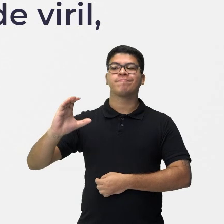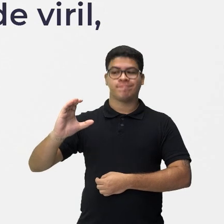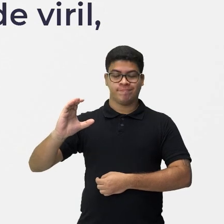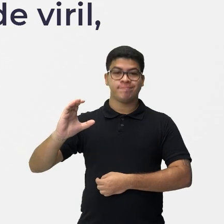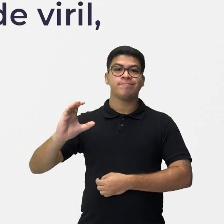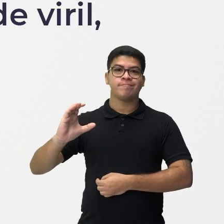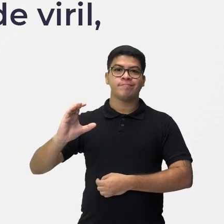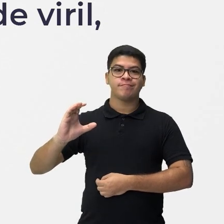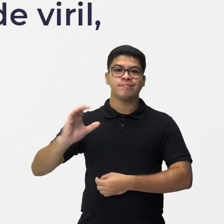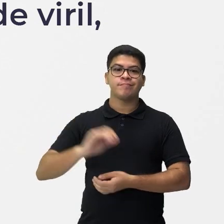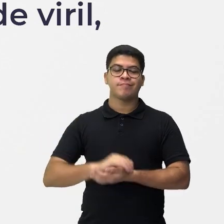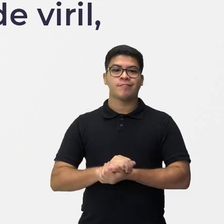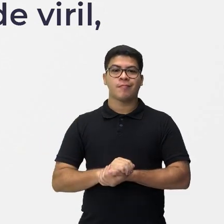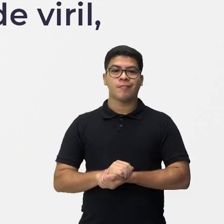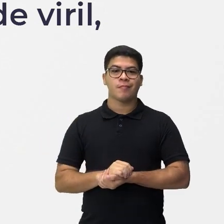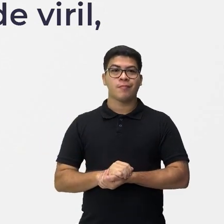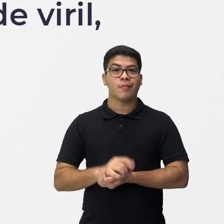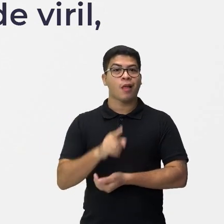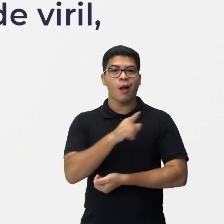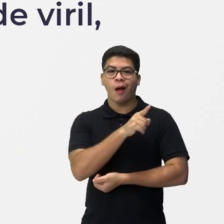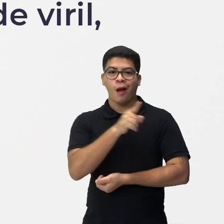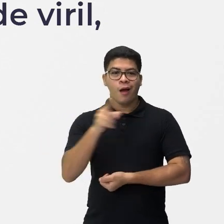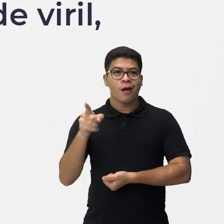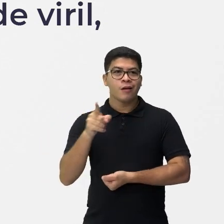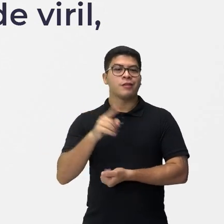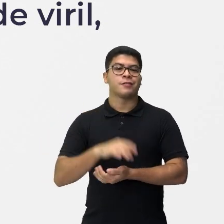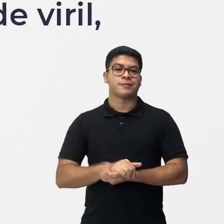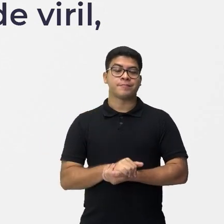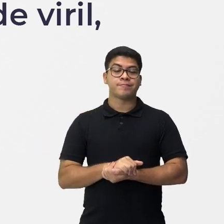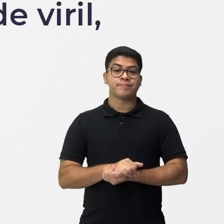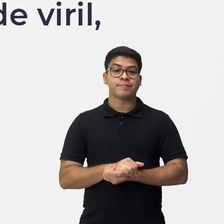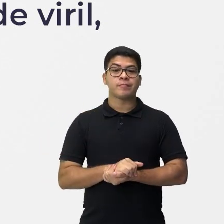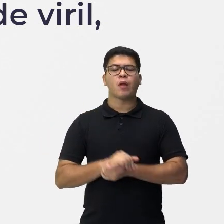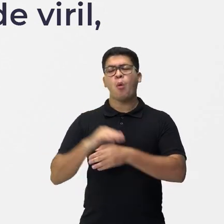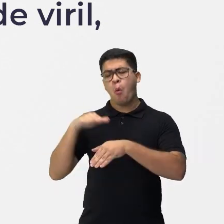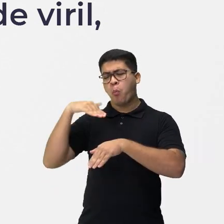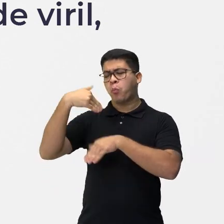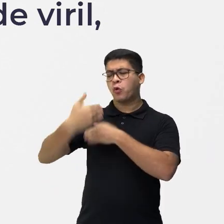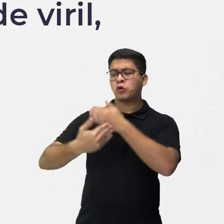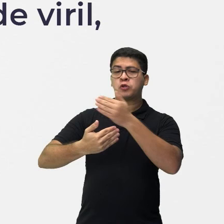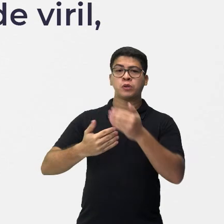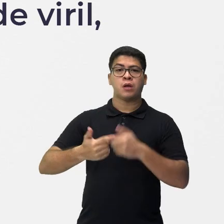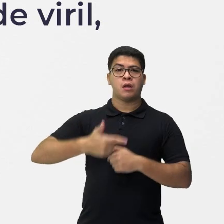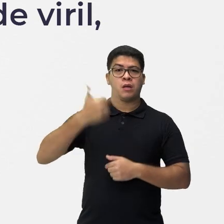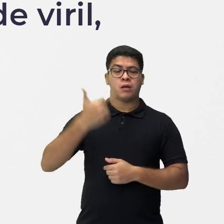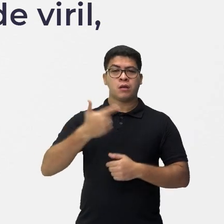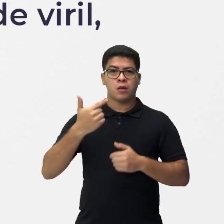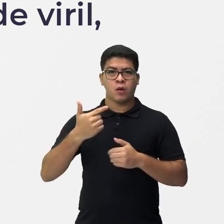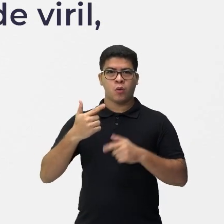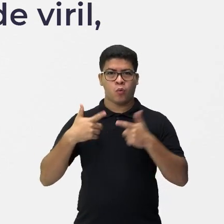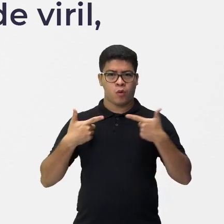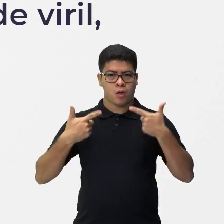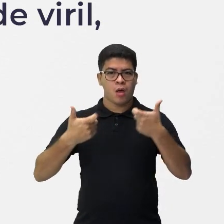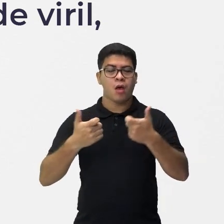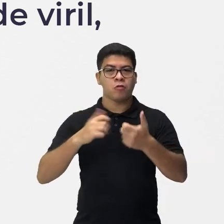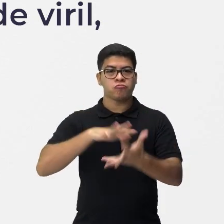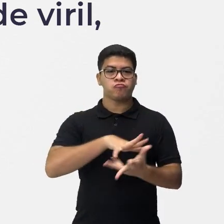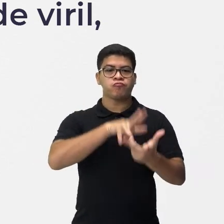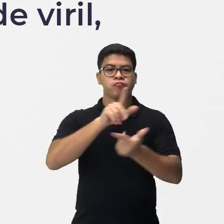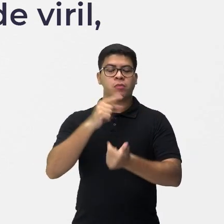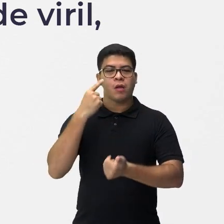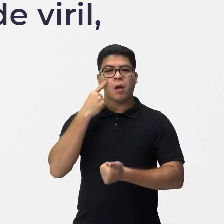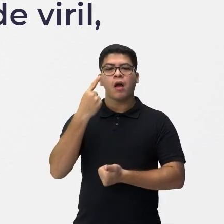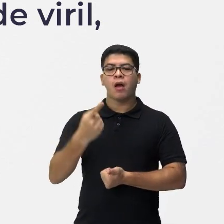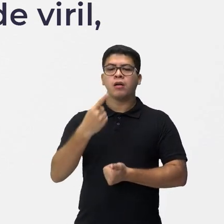de coisa mais linda, é você que está assistindo agora a nossa aula. Vamos lá? Com o desenrolar da Segunda Guerra Mundial e as derrotas se